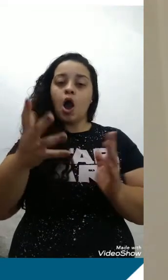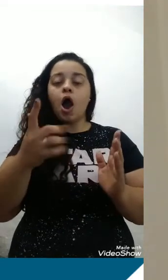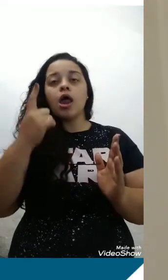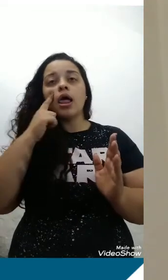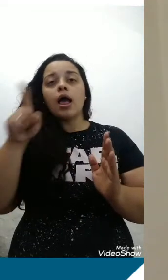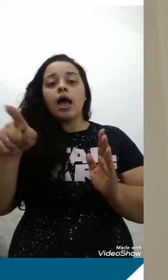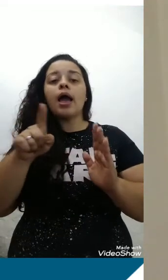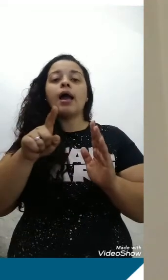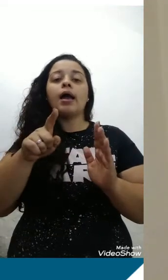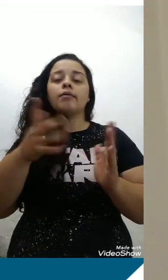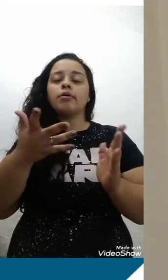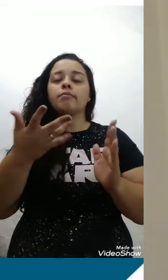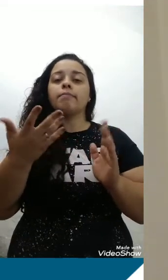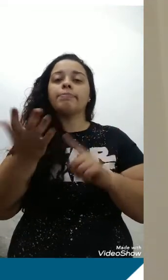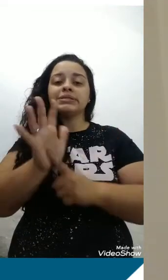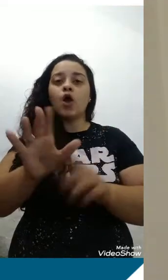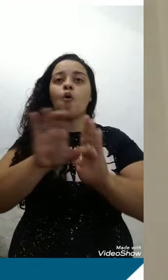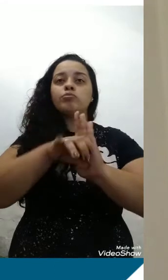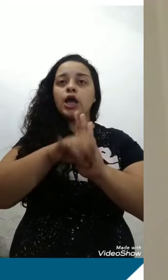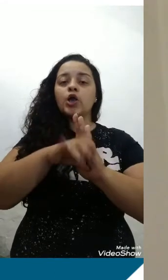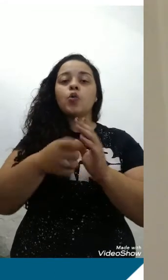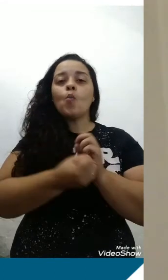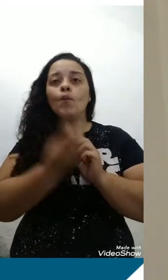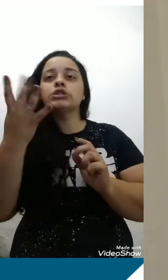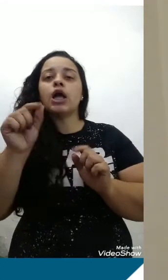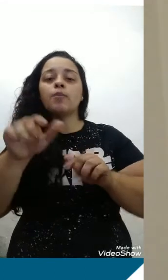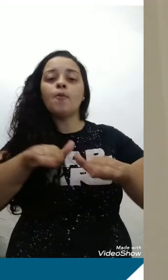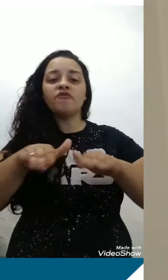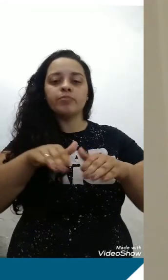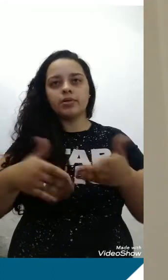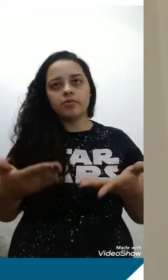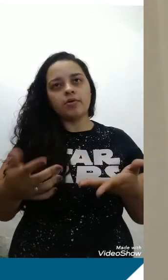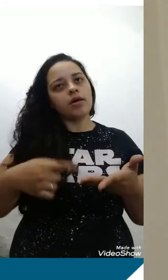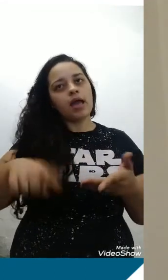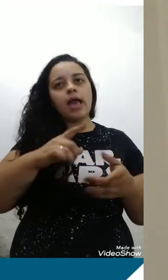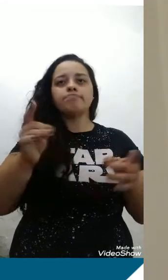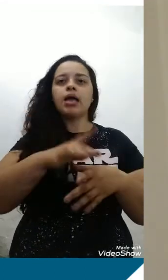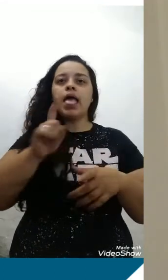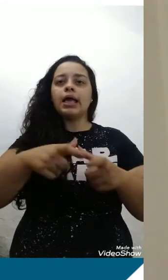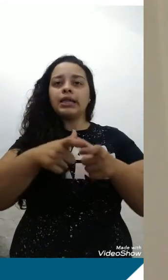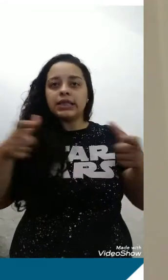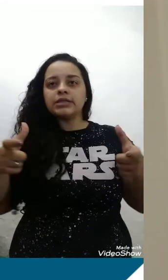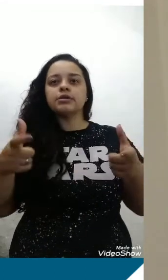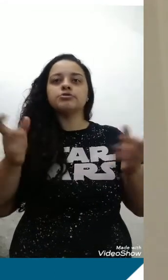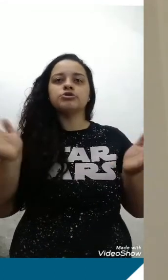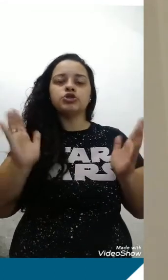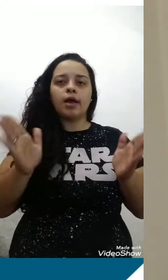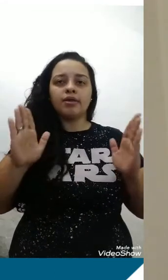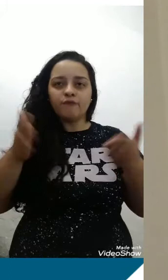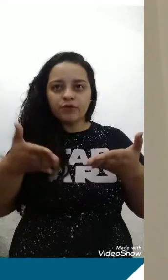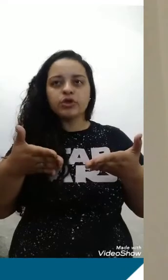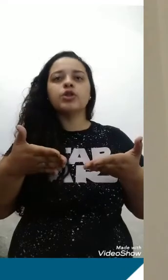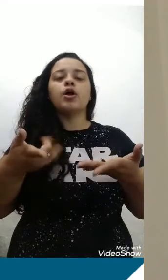podemos apresentar o conceito de quantidade de movimento. A quantidade de movimento é uma grandeza definida pelo